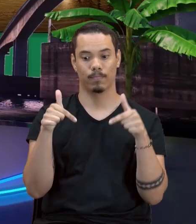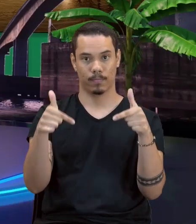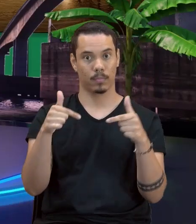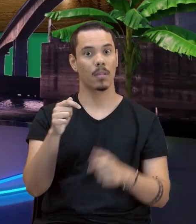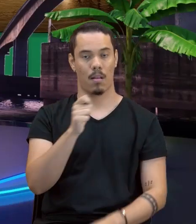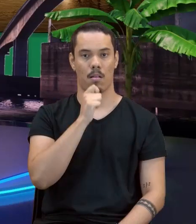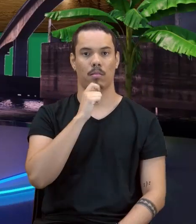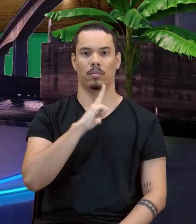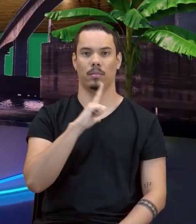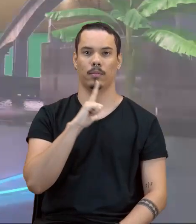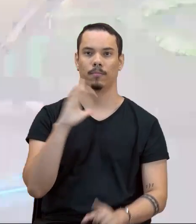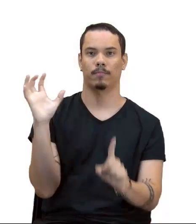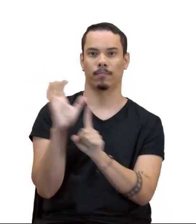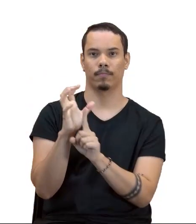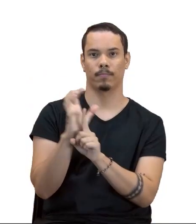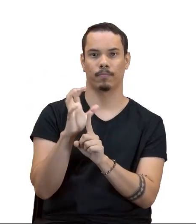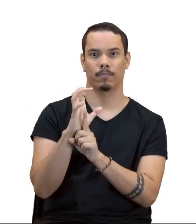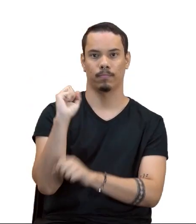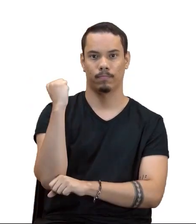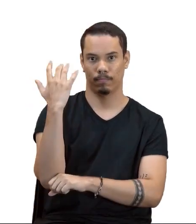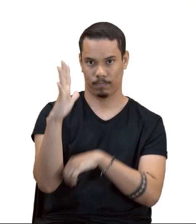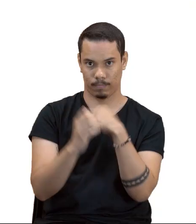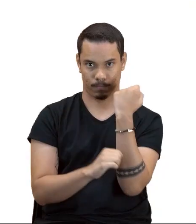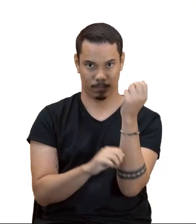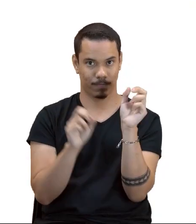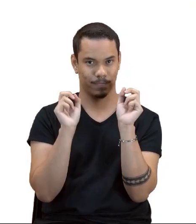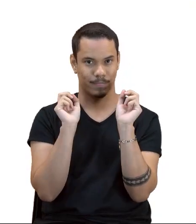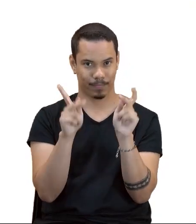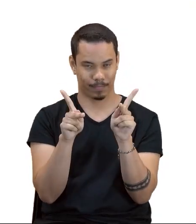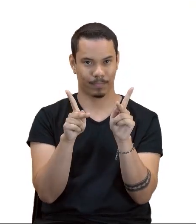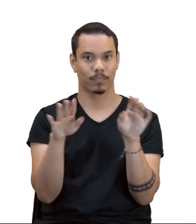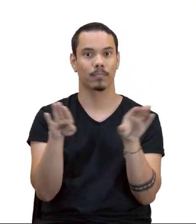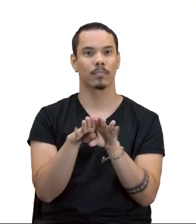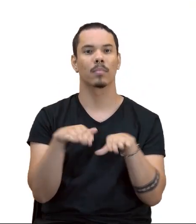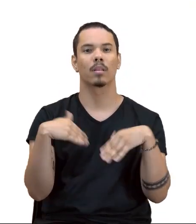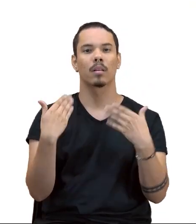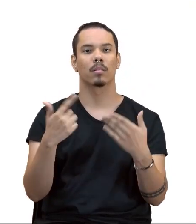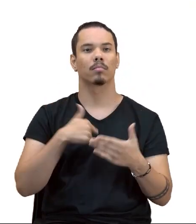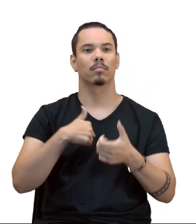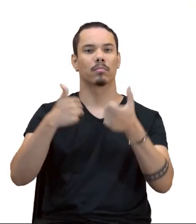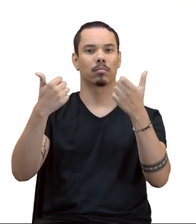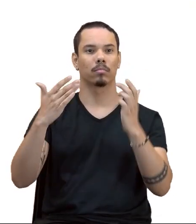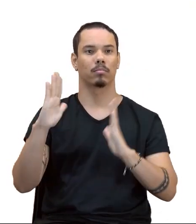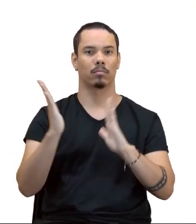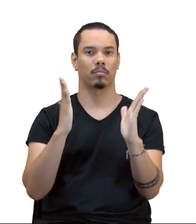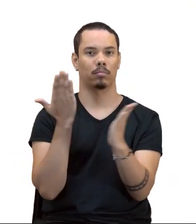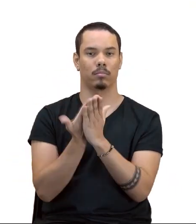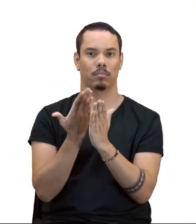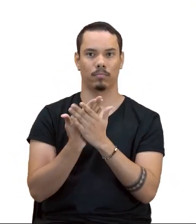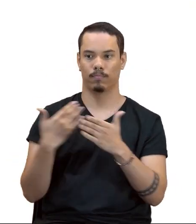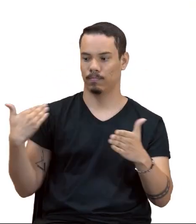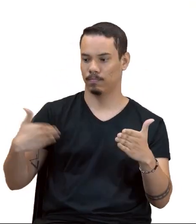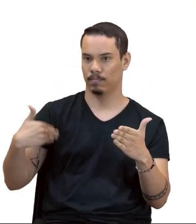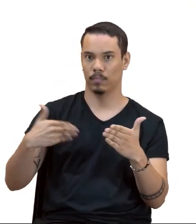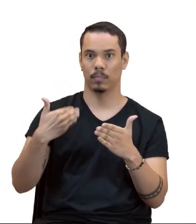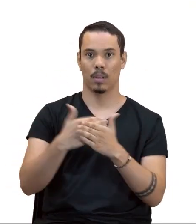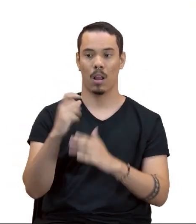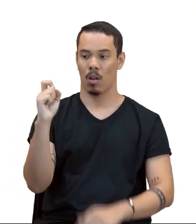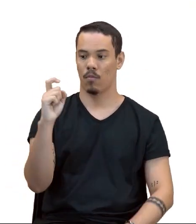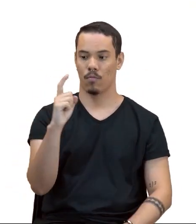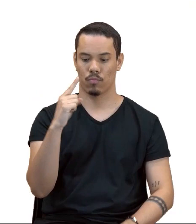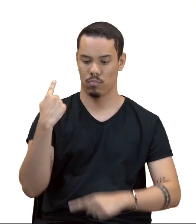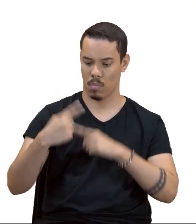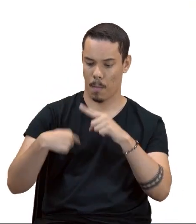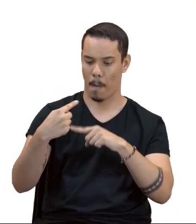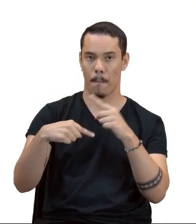impacto ambiental. Muito bem. É isso aí, galera. Então, apresentamos aí durante a aula para vocês a questão da evolução do